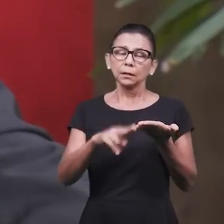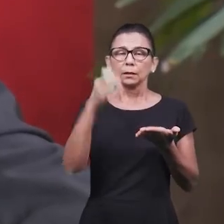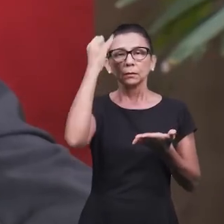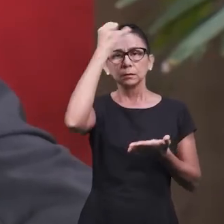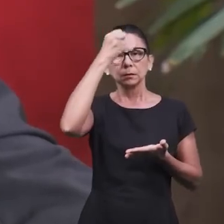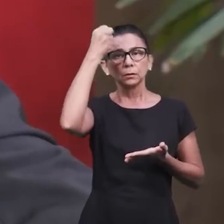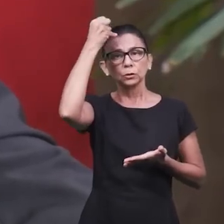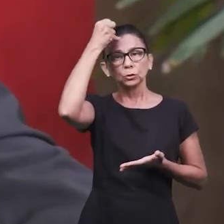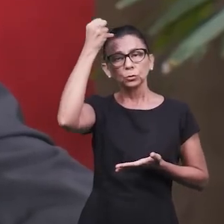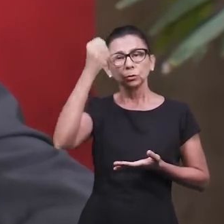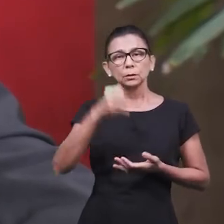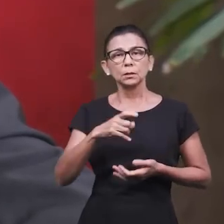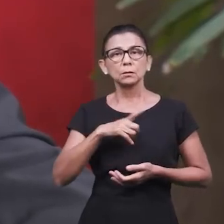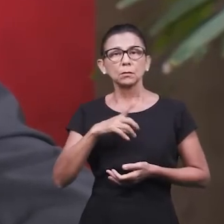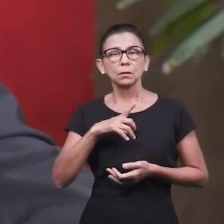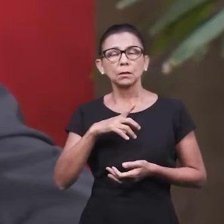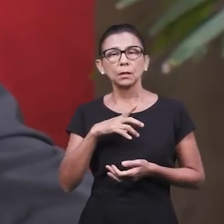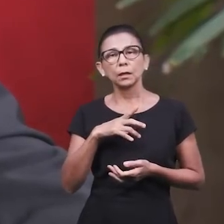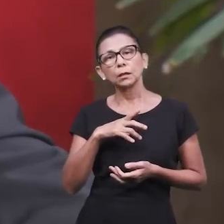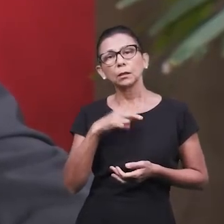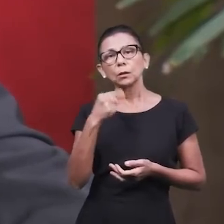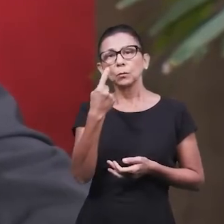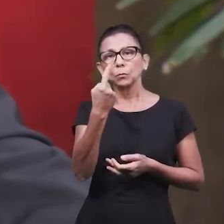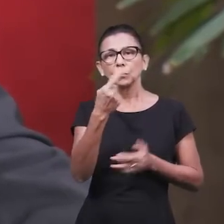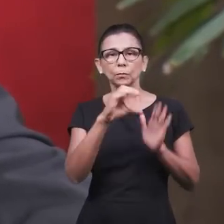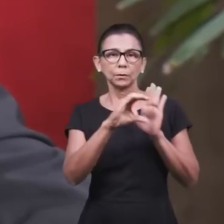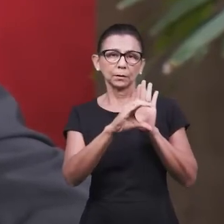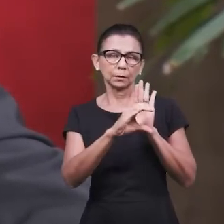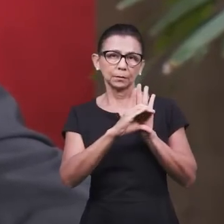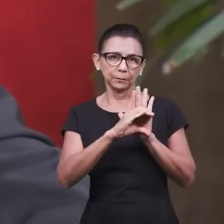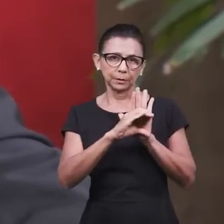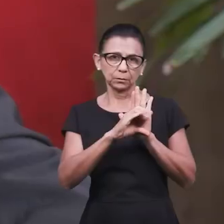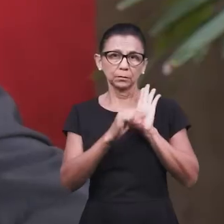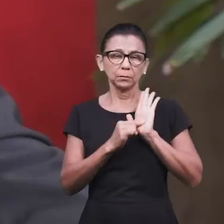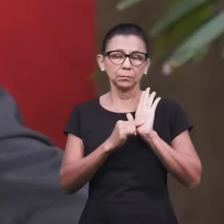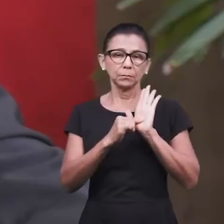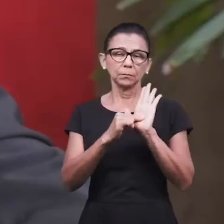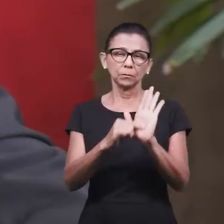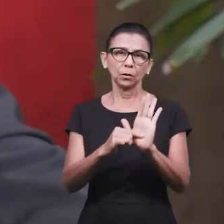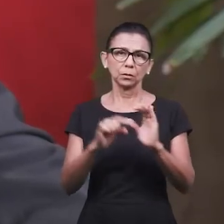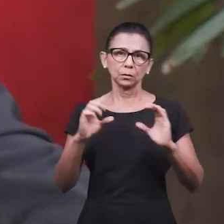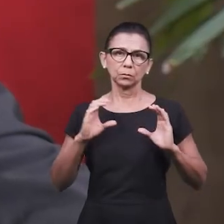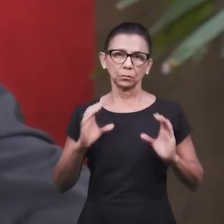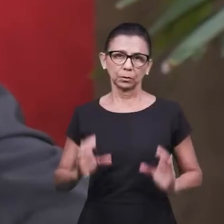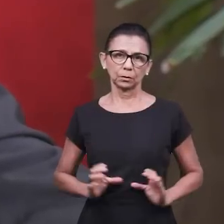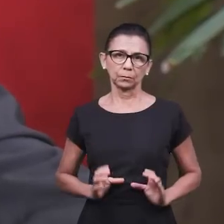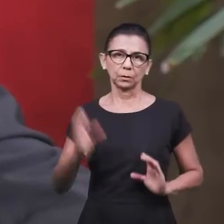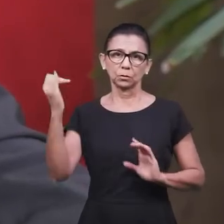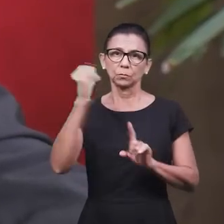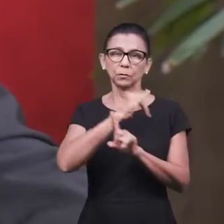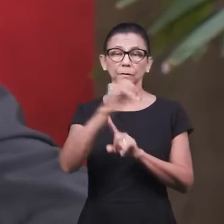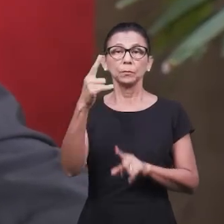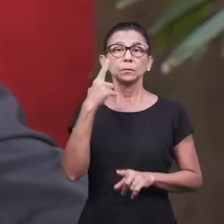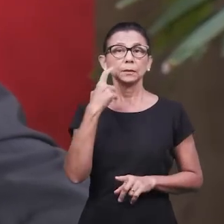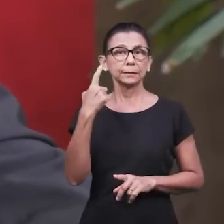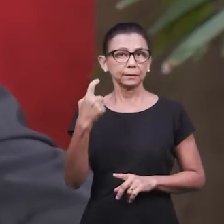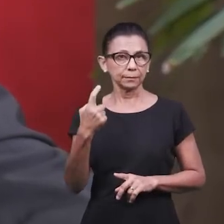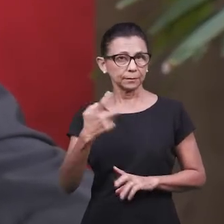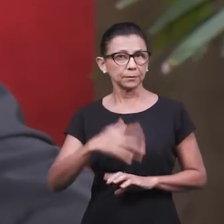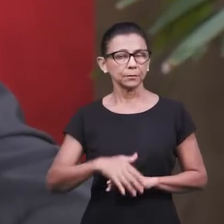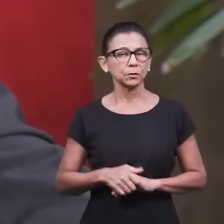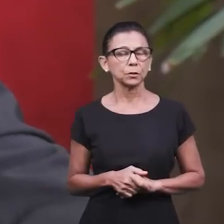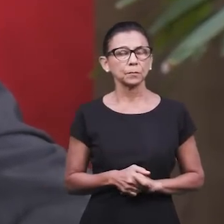carta que tem um comportamento profético interessante, muito